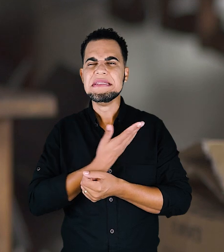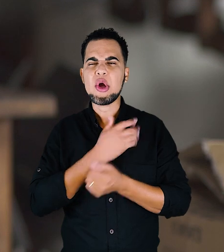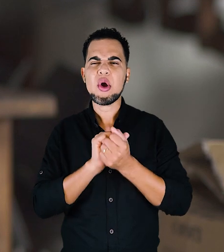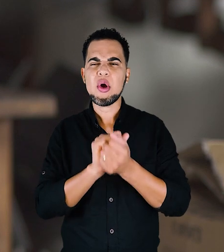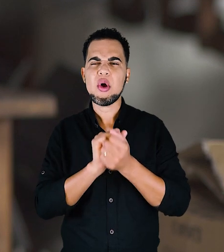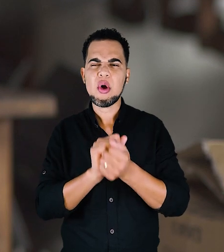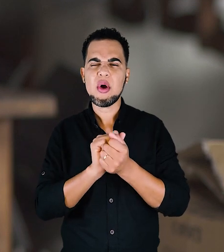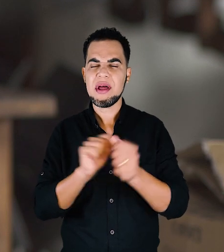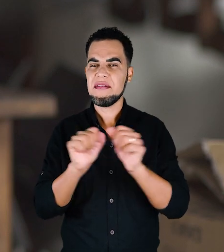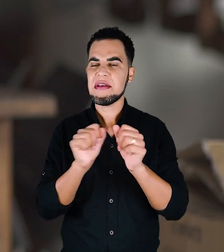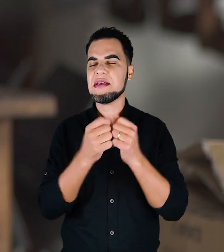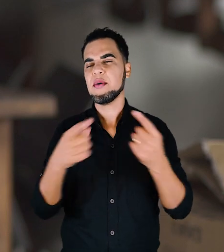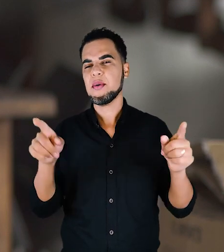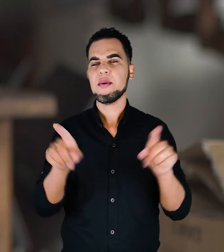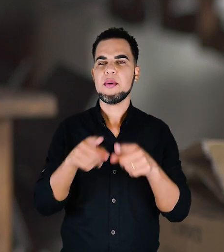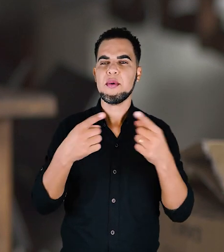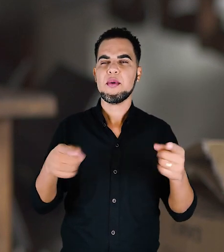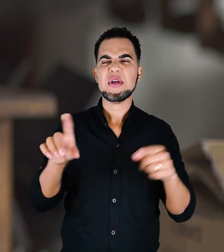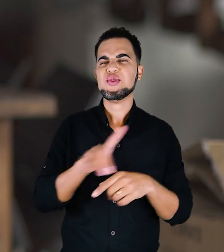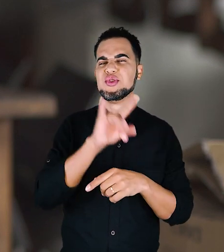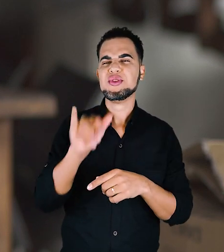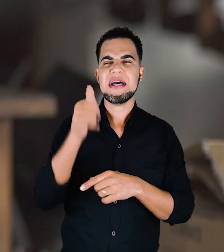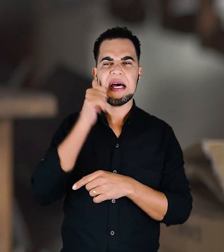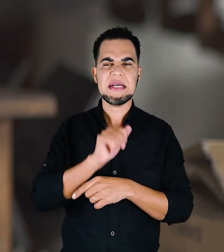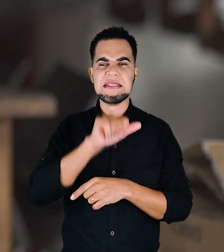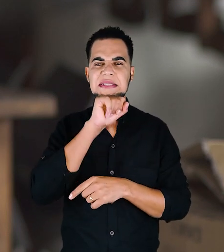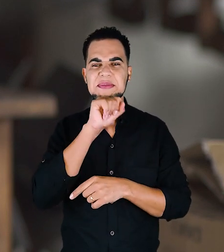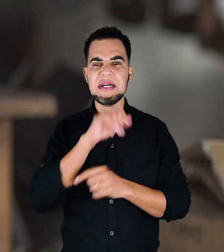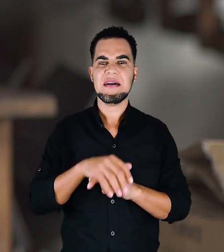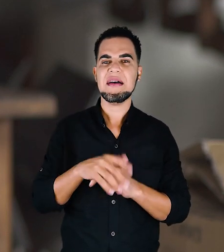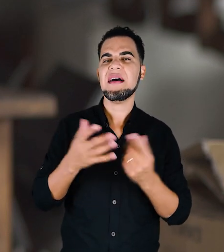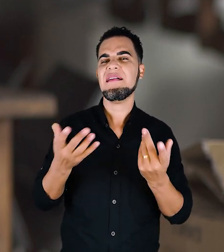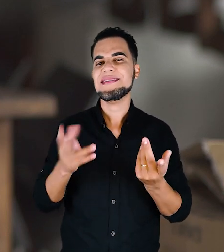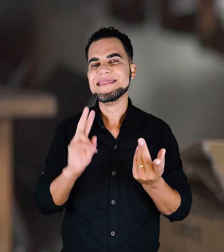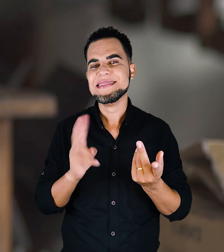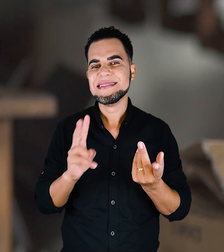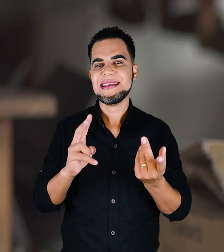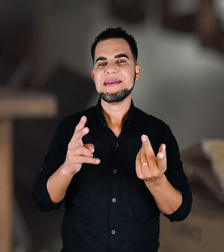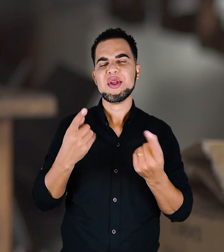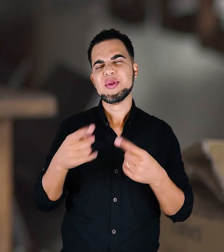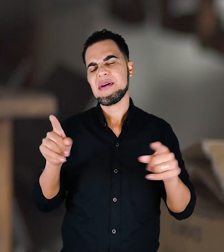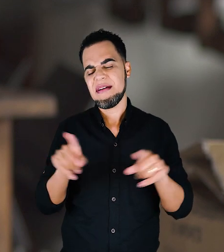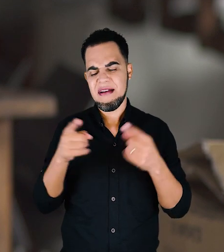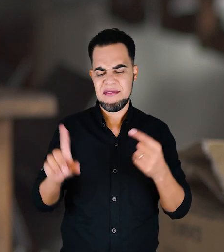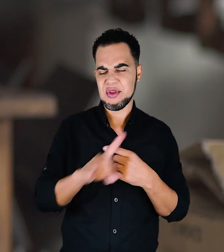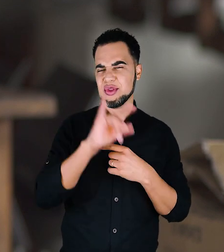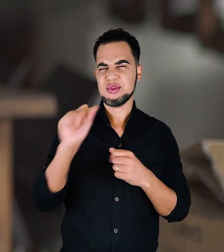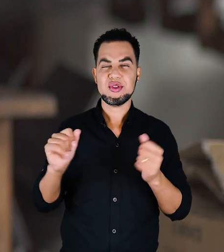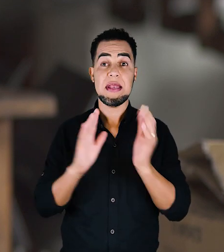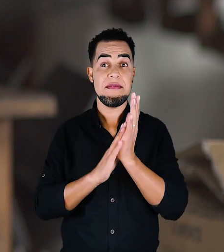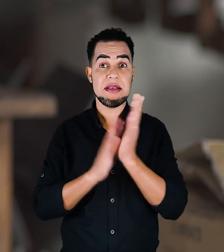companheiros que fazia Seresta dia das mães, tocava para as